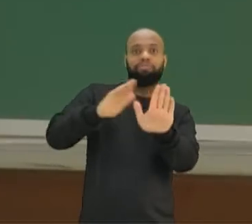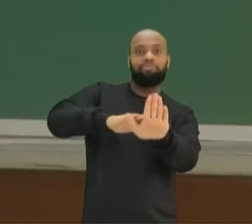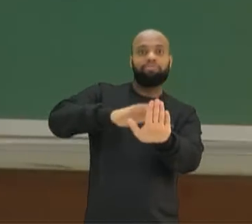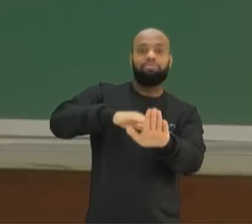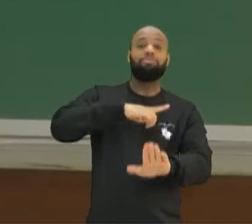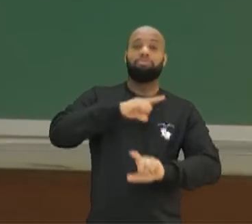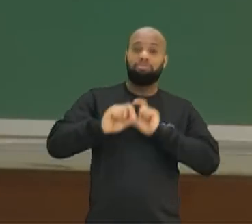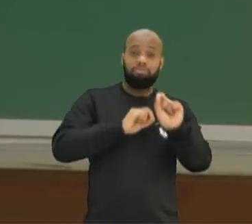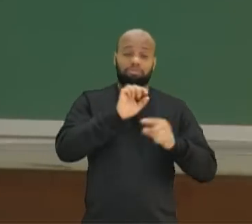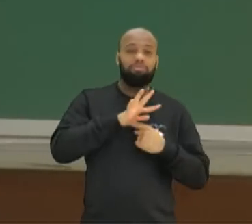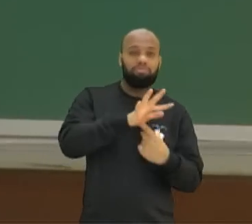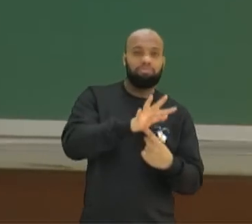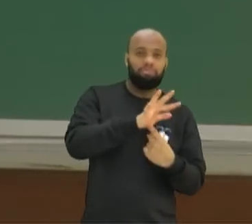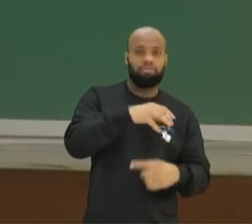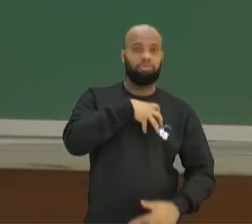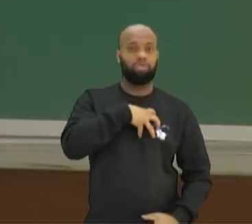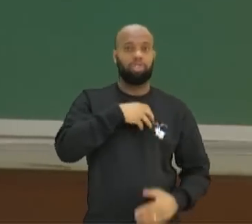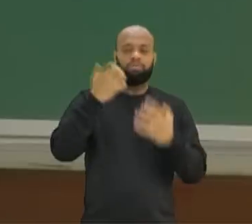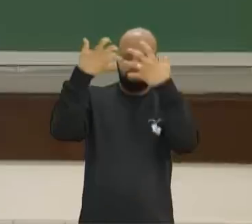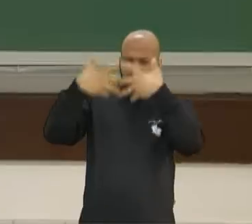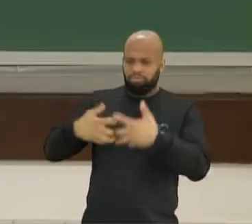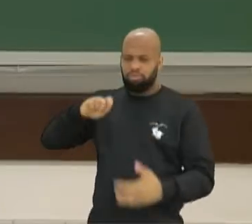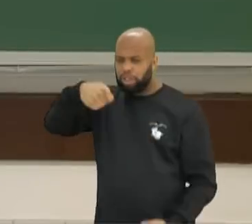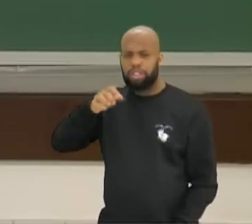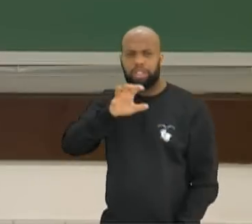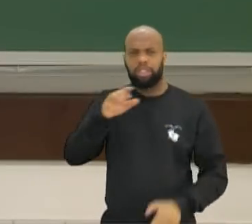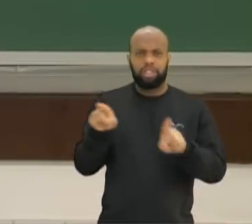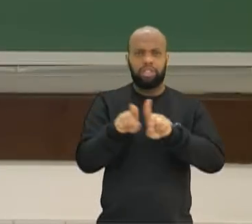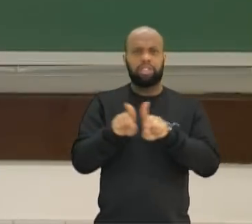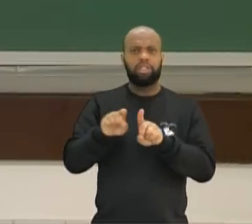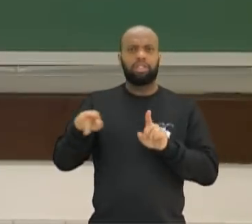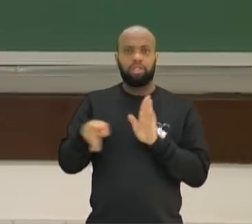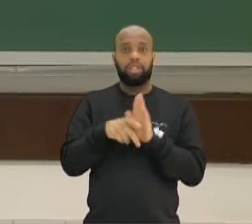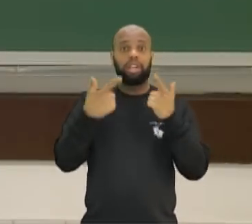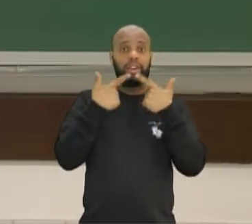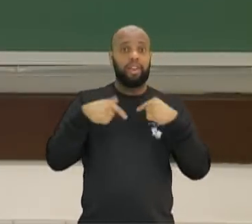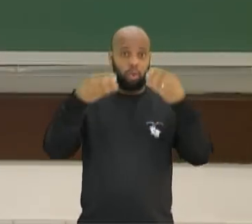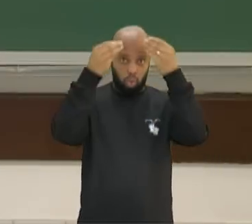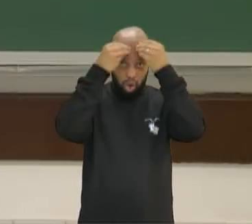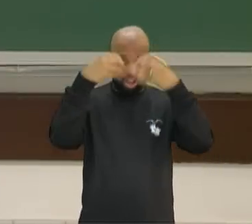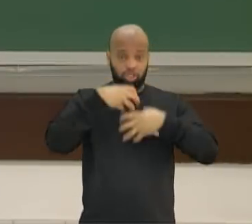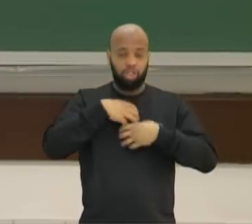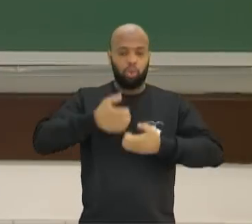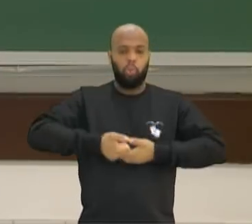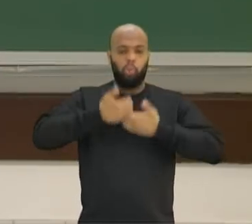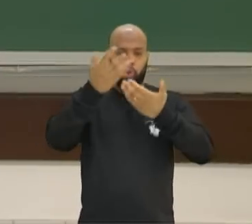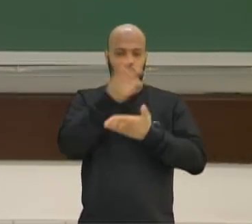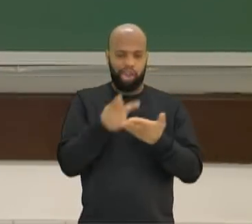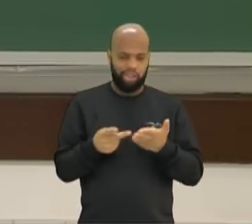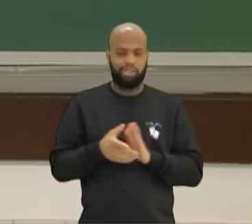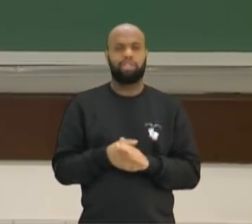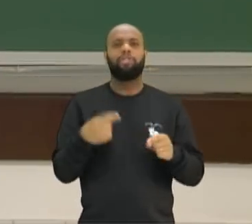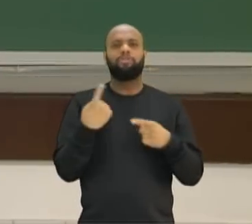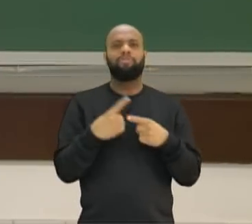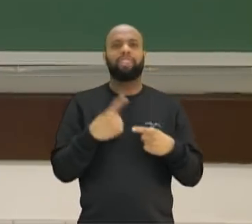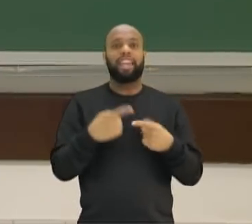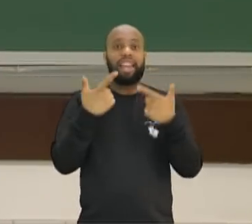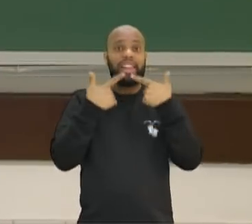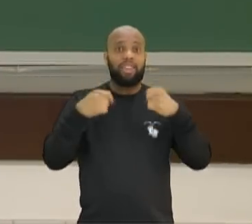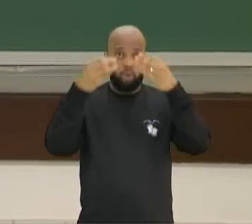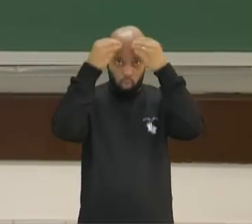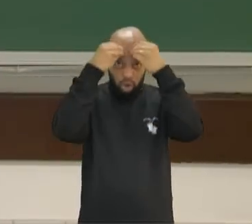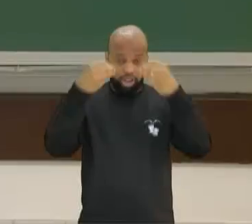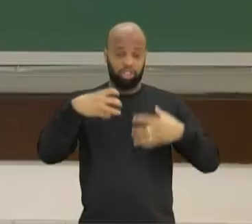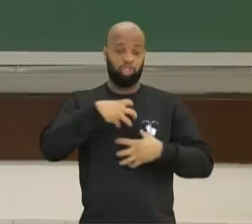metáforas, fazendo o quê? Nos faz refletir a respeito de uma linguagem poética. Por quê? Porque a linguagem poética,